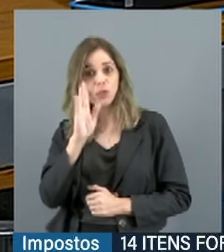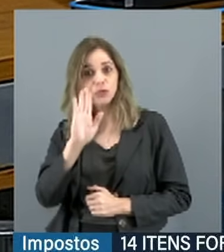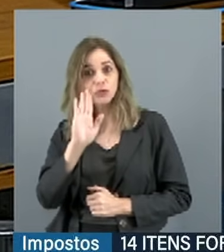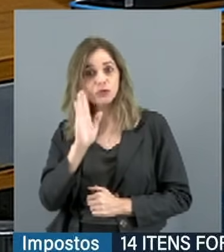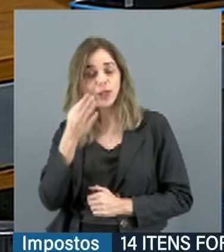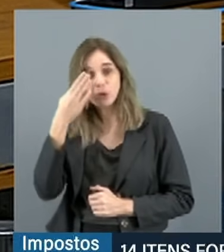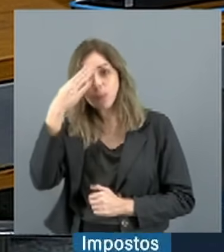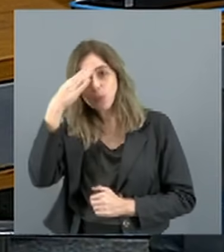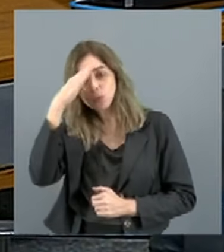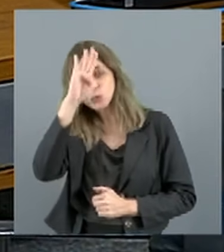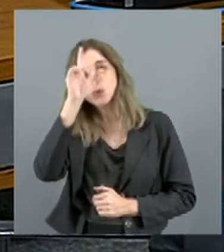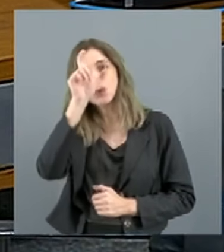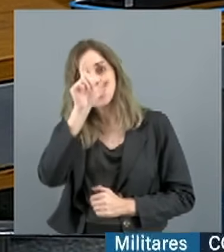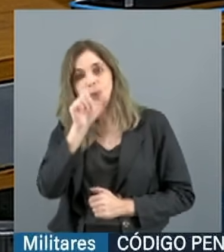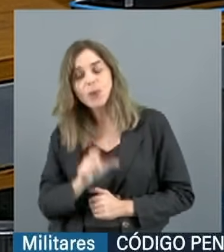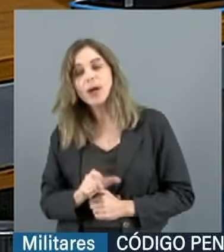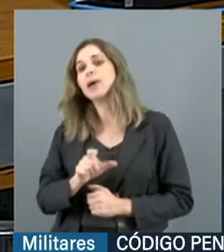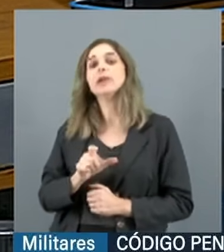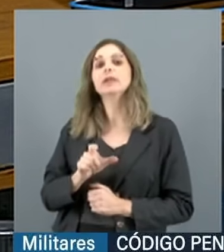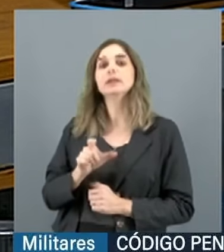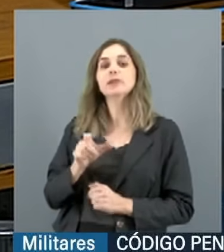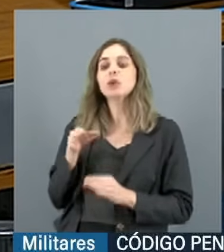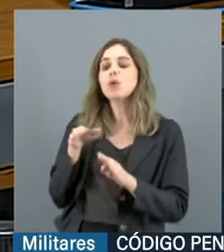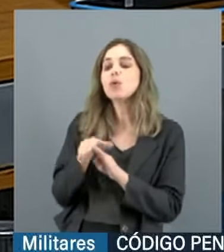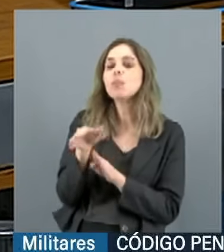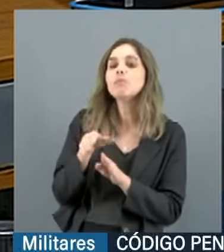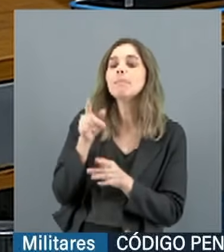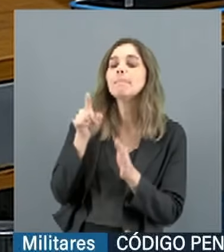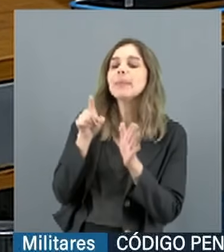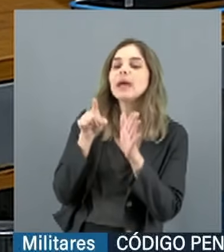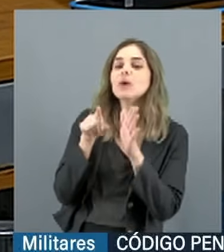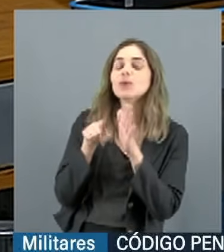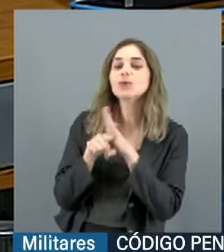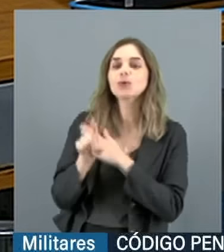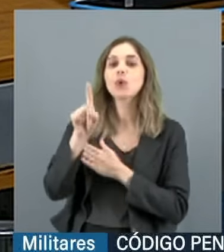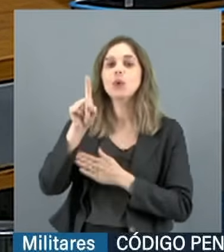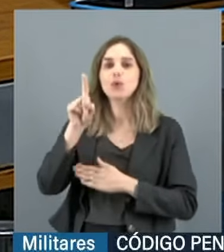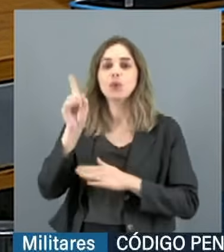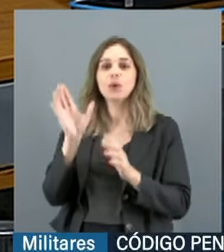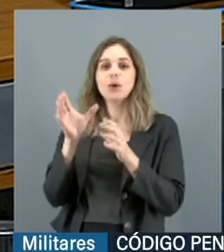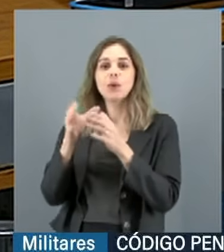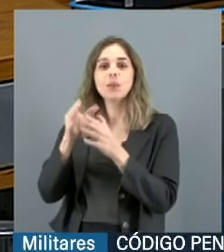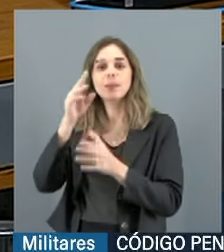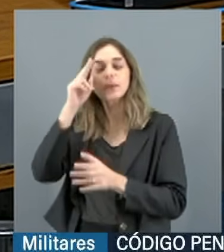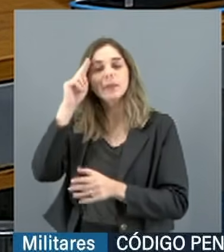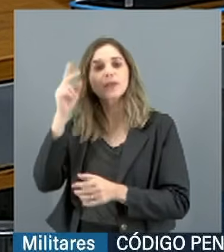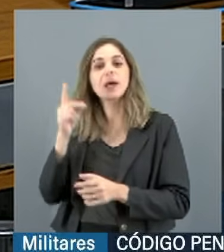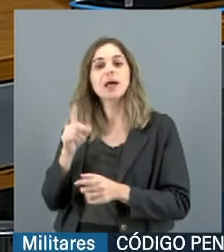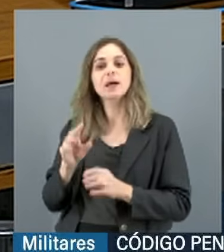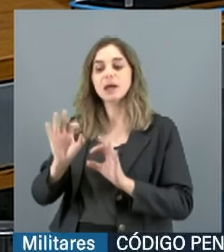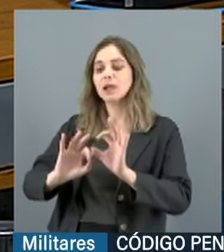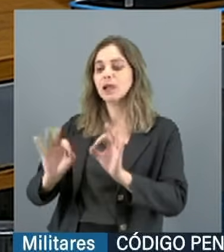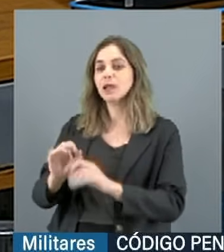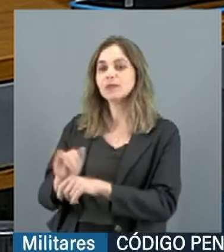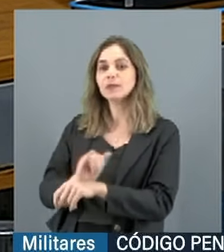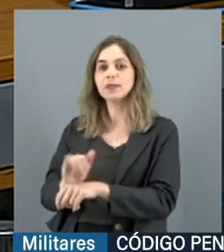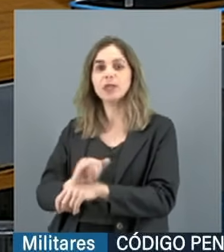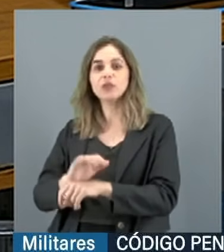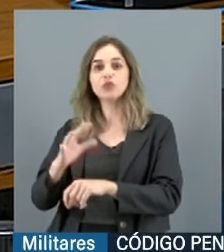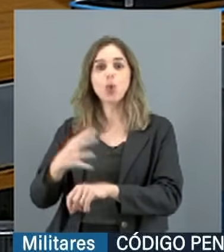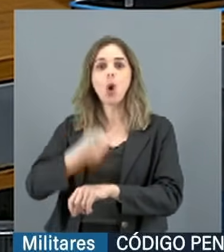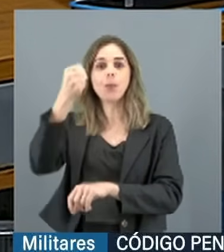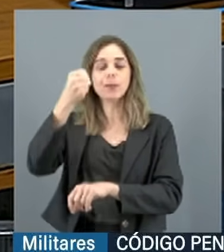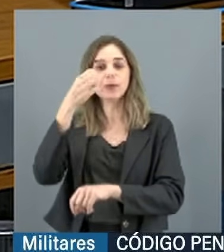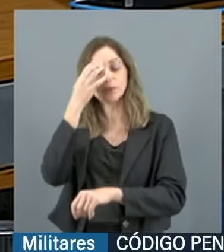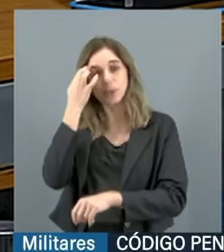consultou militares sobre plano de golpe. Essa é a questão essencial da CPI. Quem articulava esse golpe? Por que essas pessoas vieram aqui